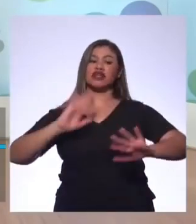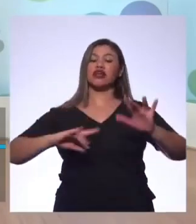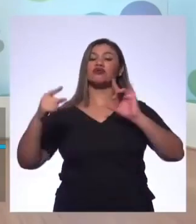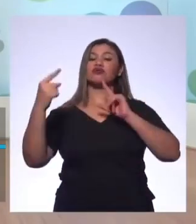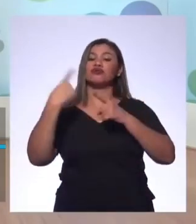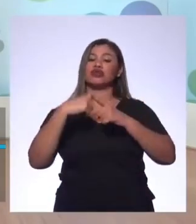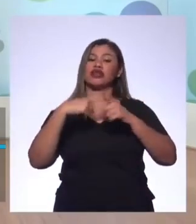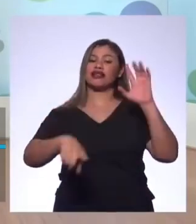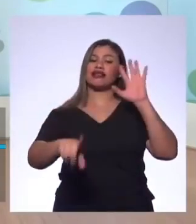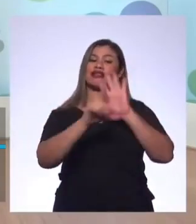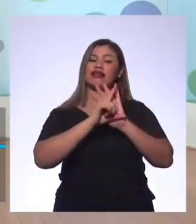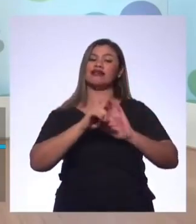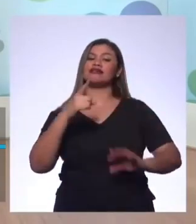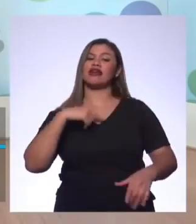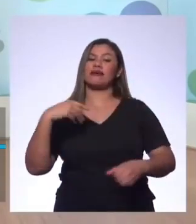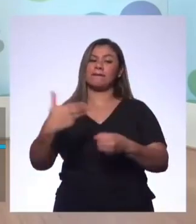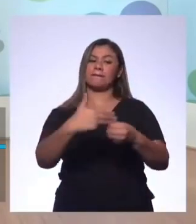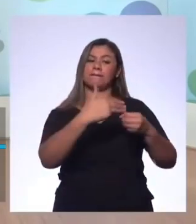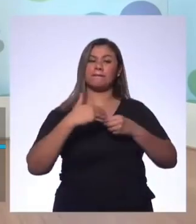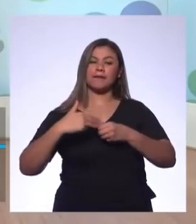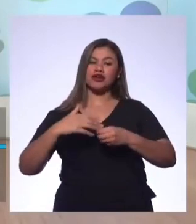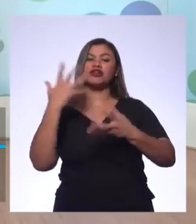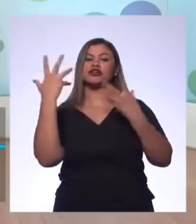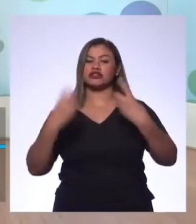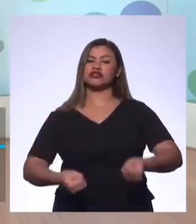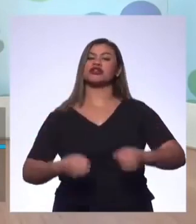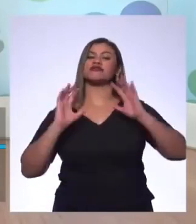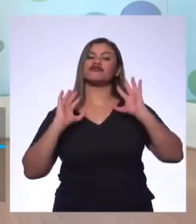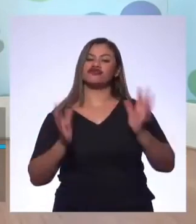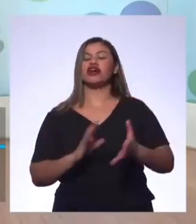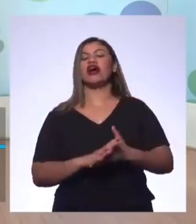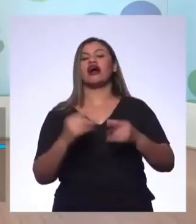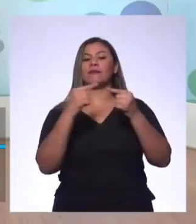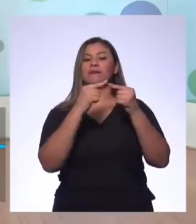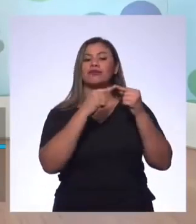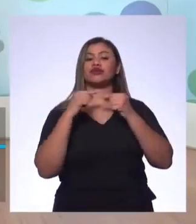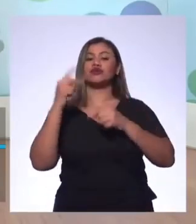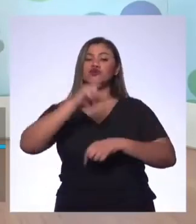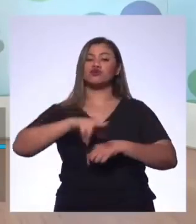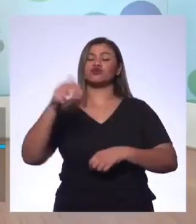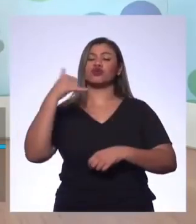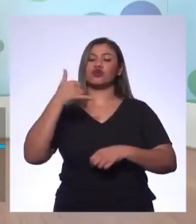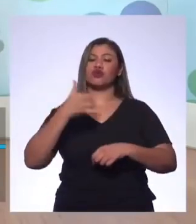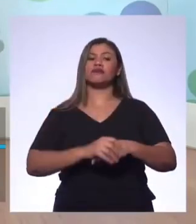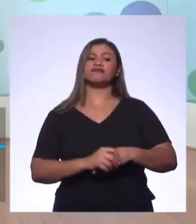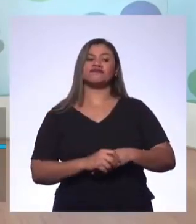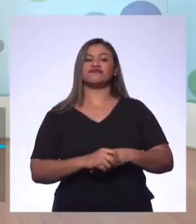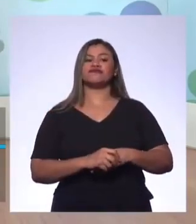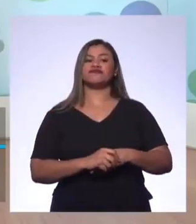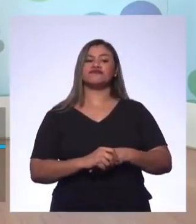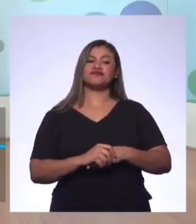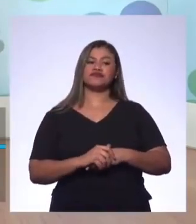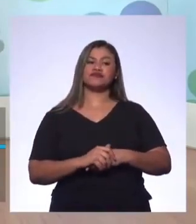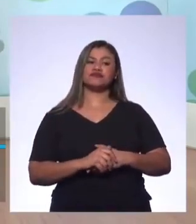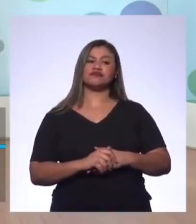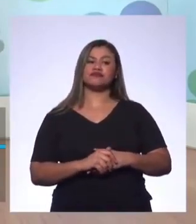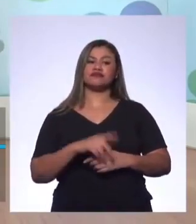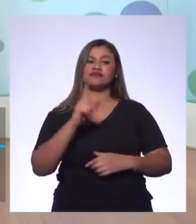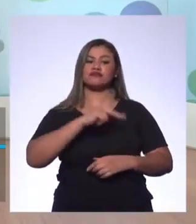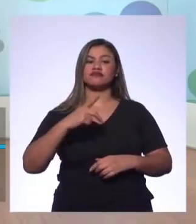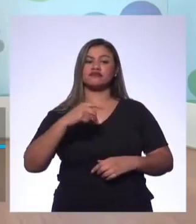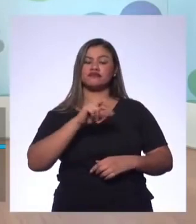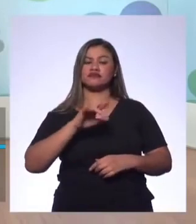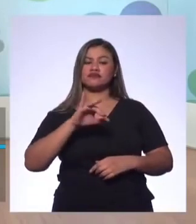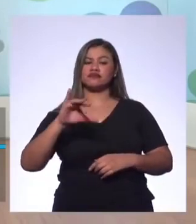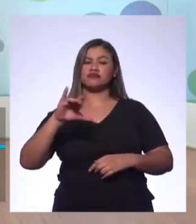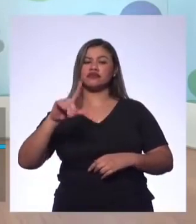uma lei, né? Alguns municípios já aderiram a essa lei sobre o uso do celular, não é? A Pro Priscila colocou